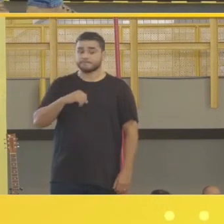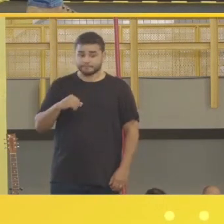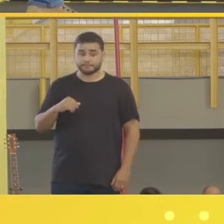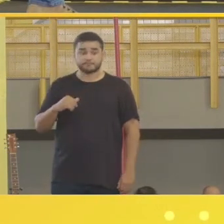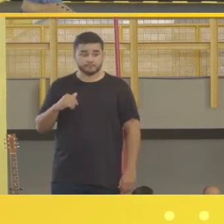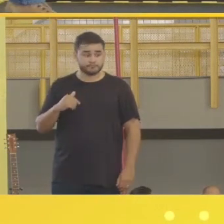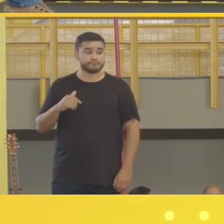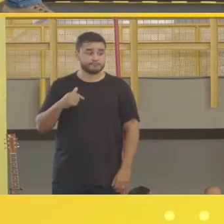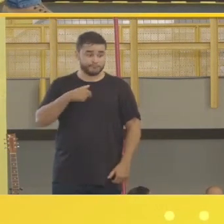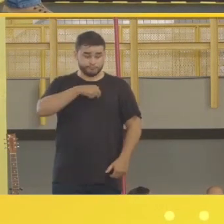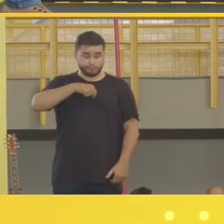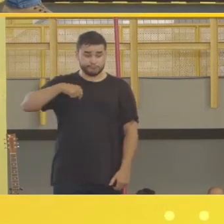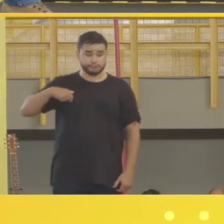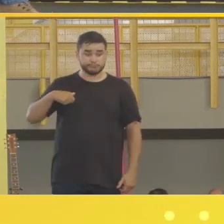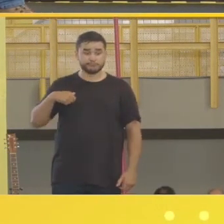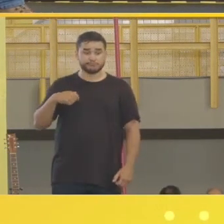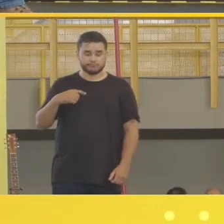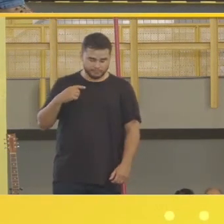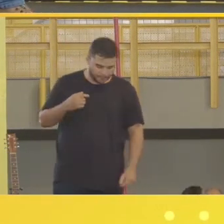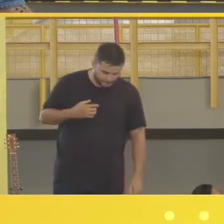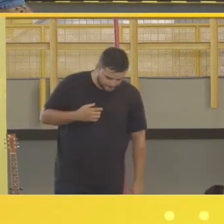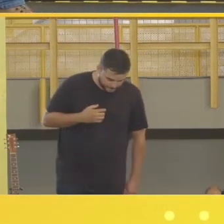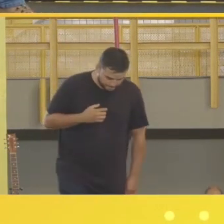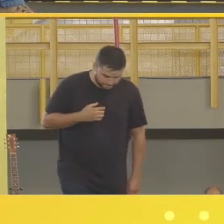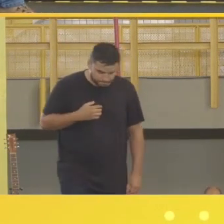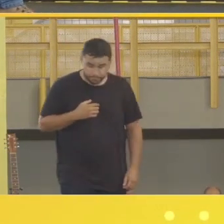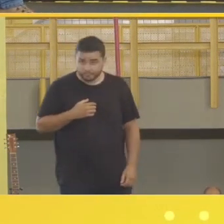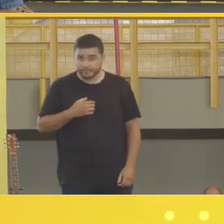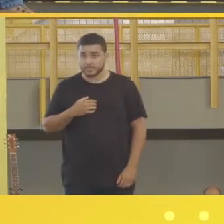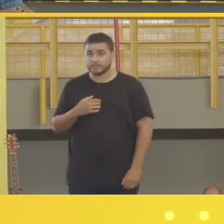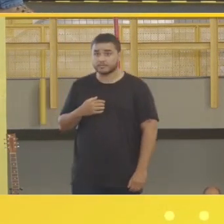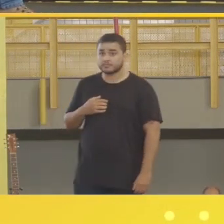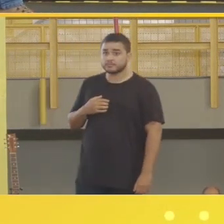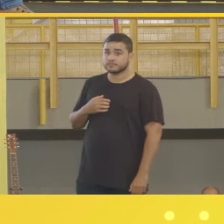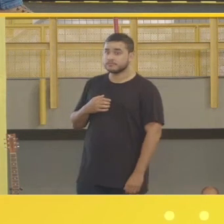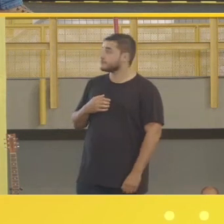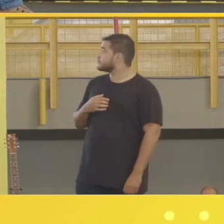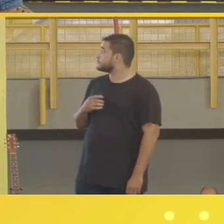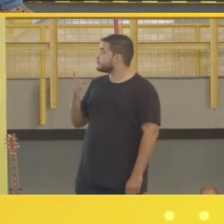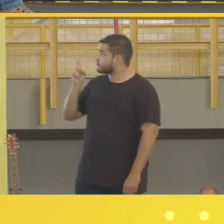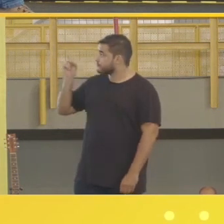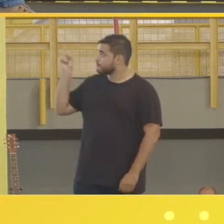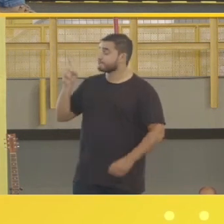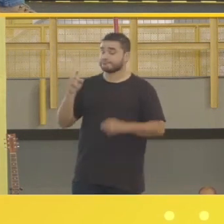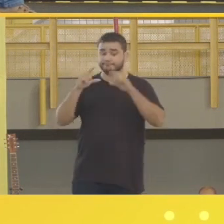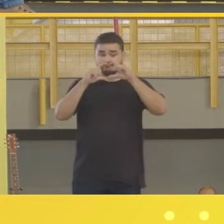Uma, tá? Procura a gente por lá também. Para encerrar, em